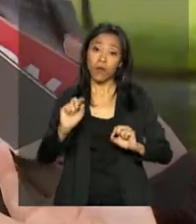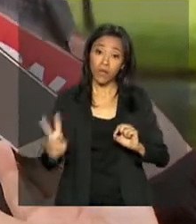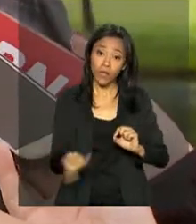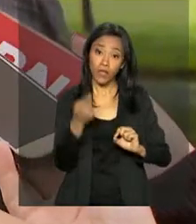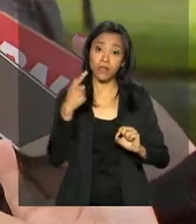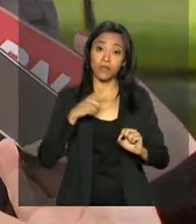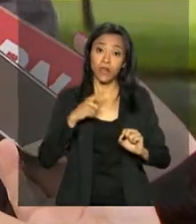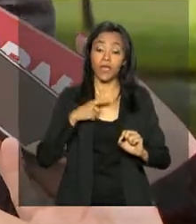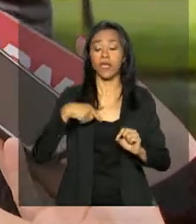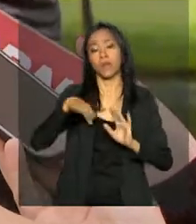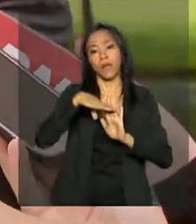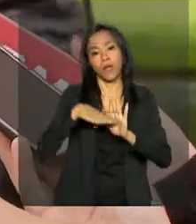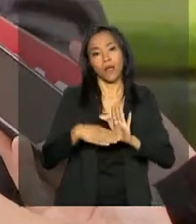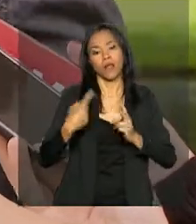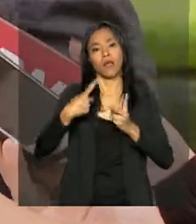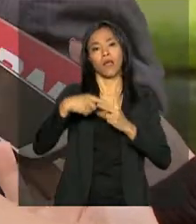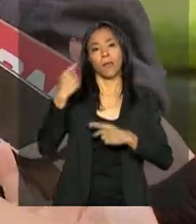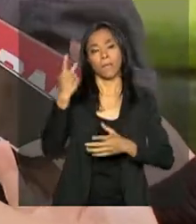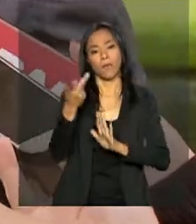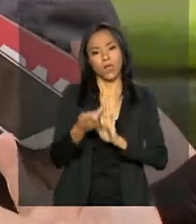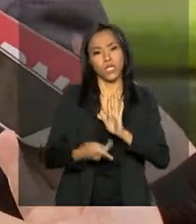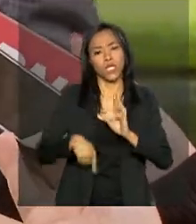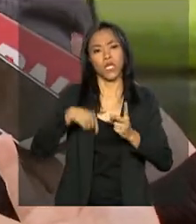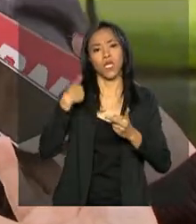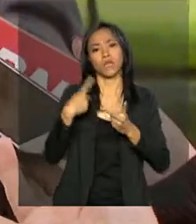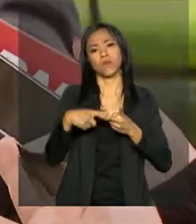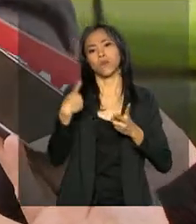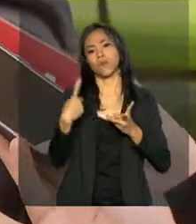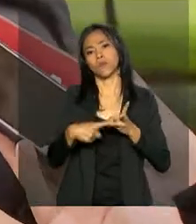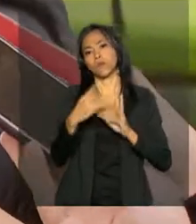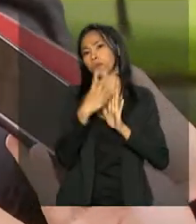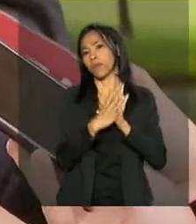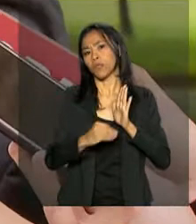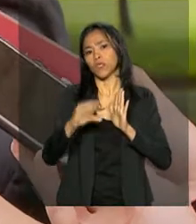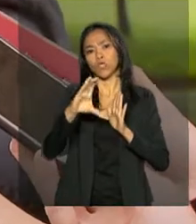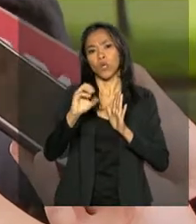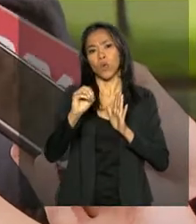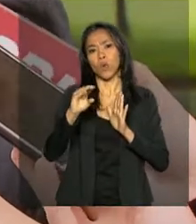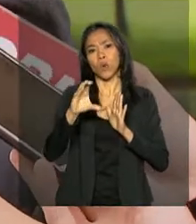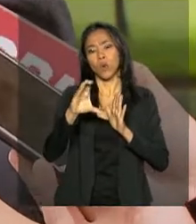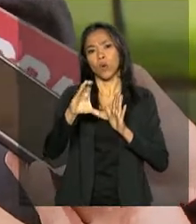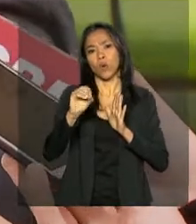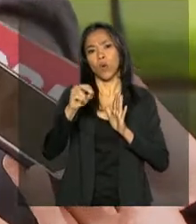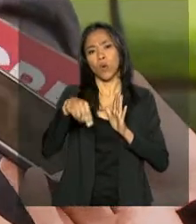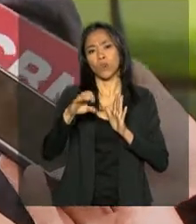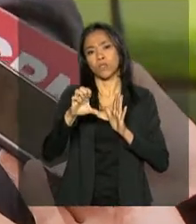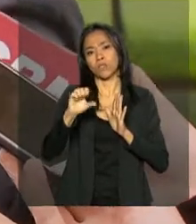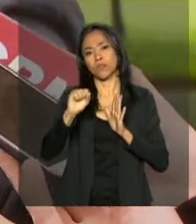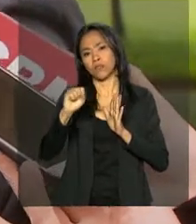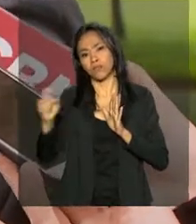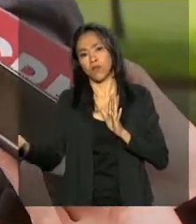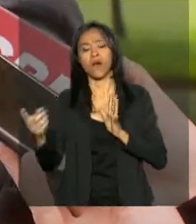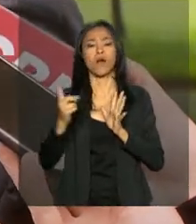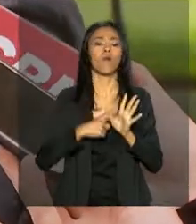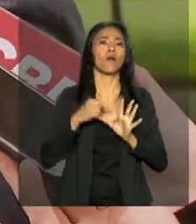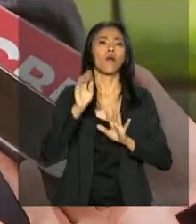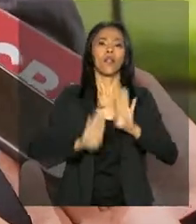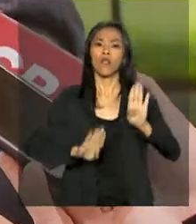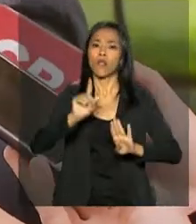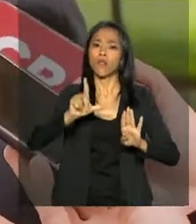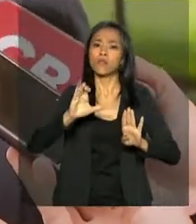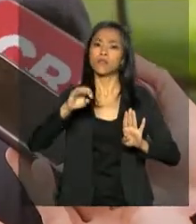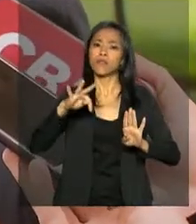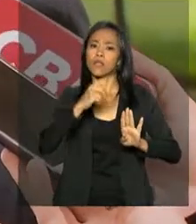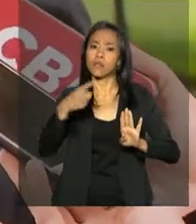programas projetos concessões de licitações que estão em processamento em andamento que vão literalmente cai no